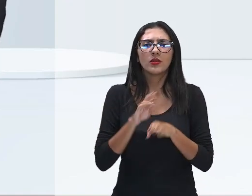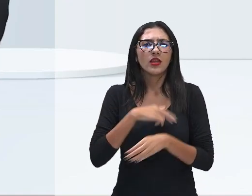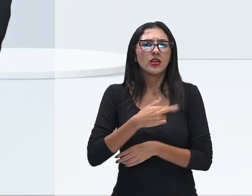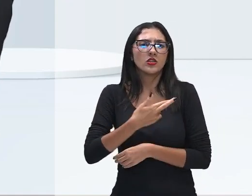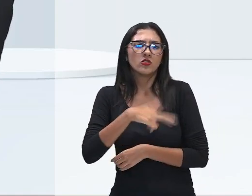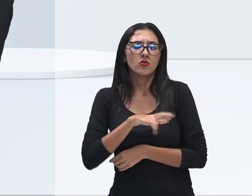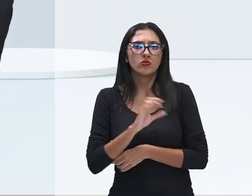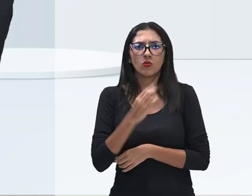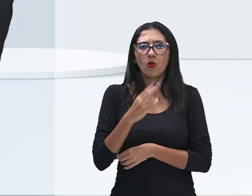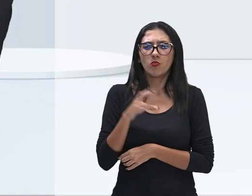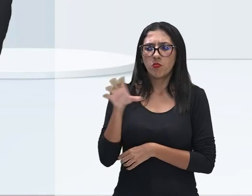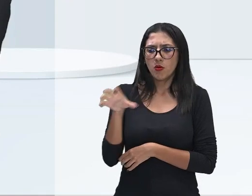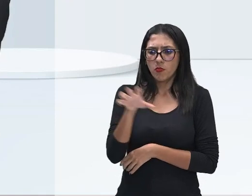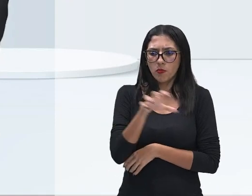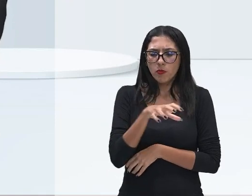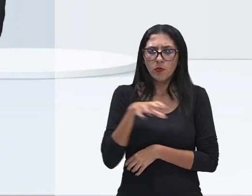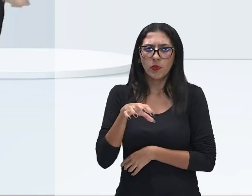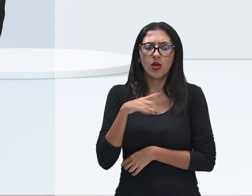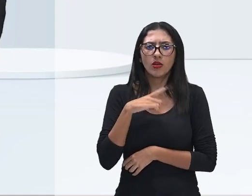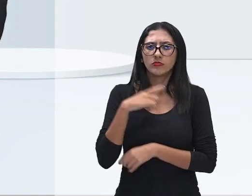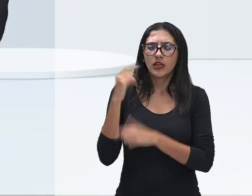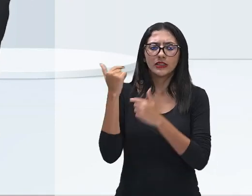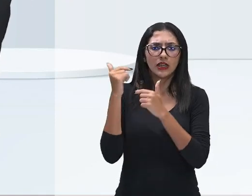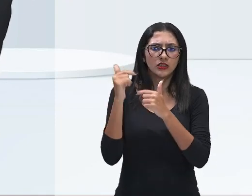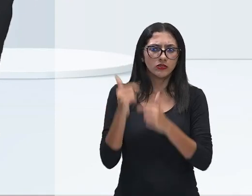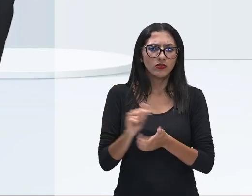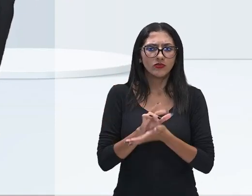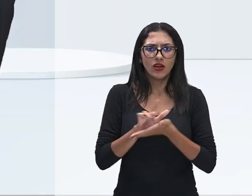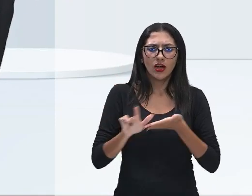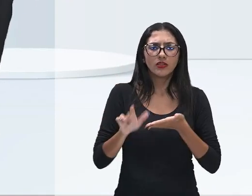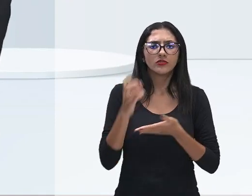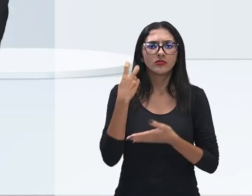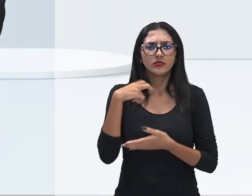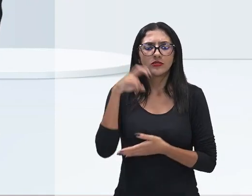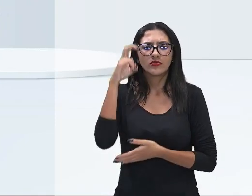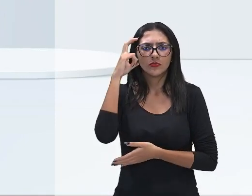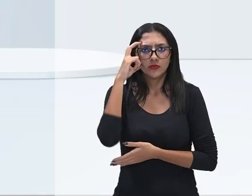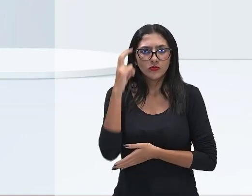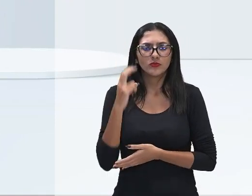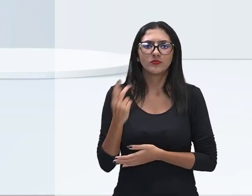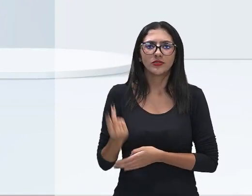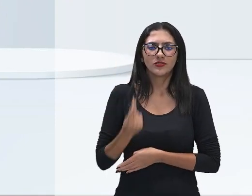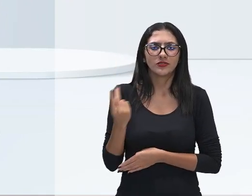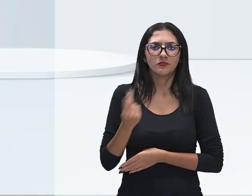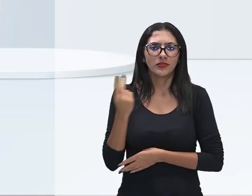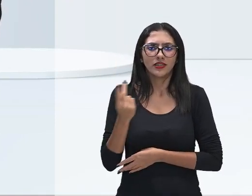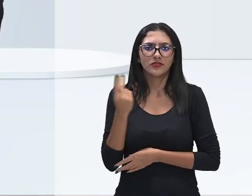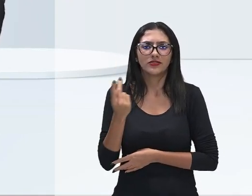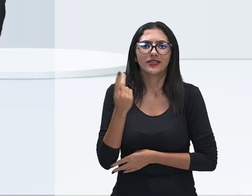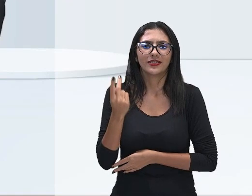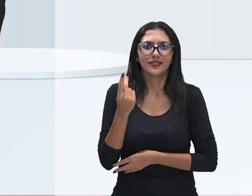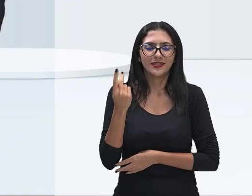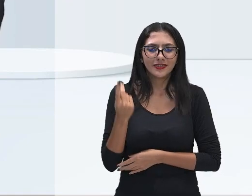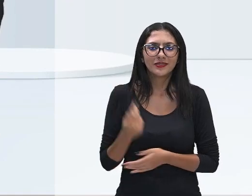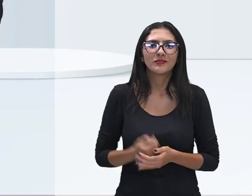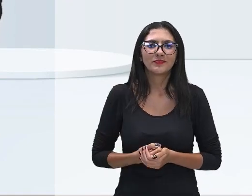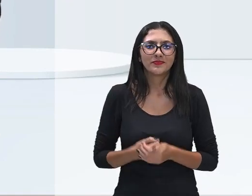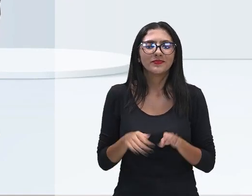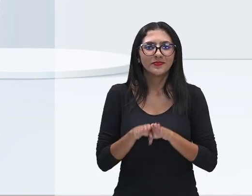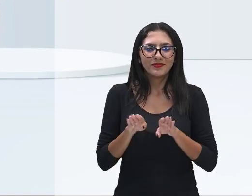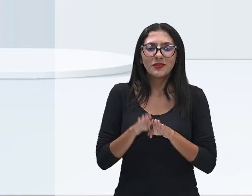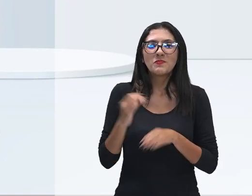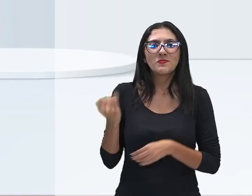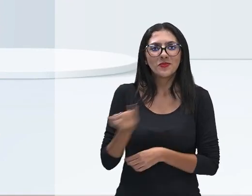ou nacional tem as suas tradições, sua cultura, seus valores, suas crenças. E é importante a